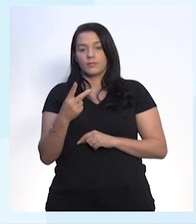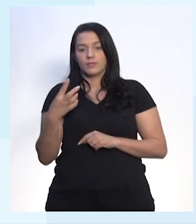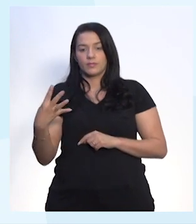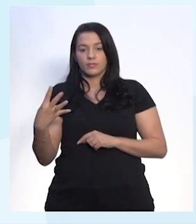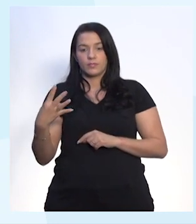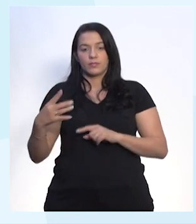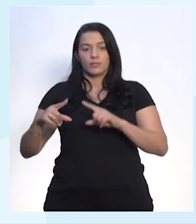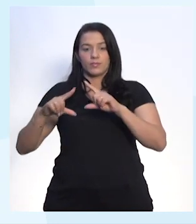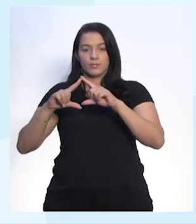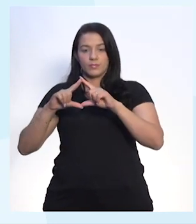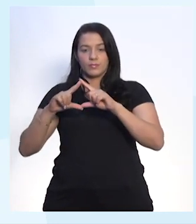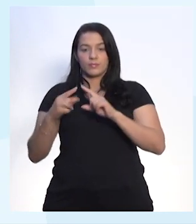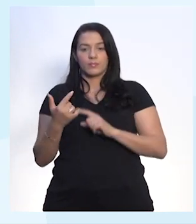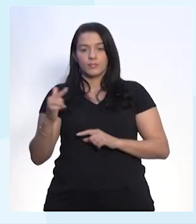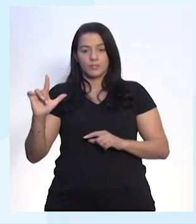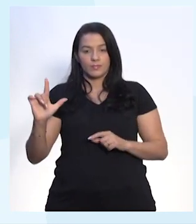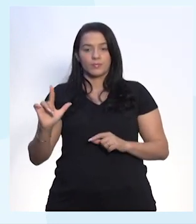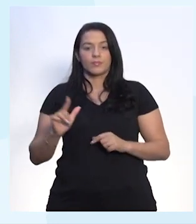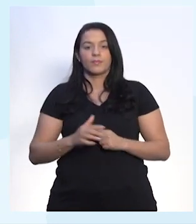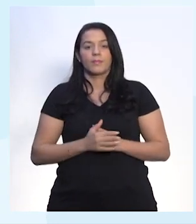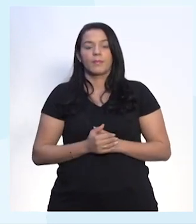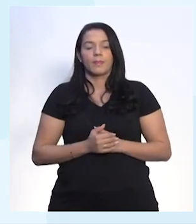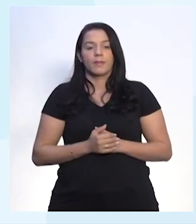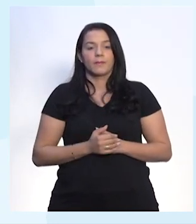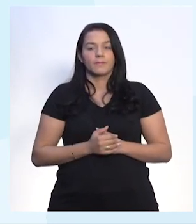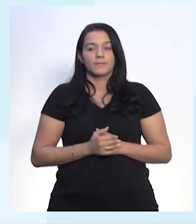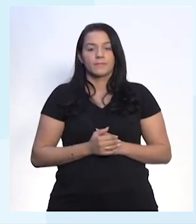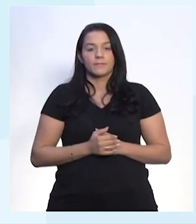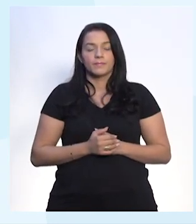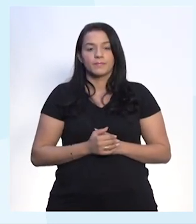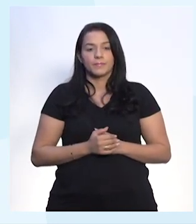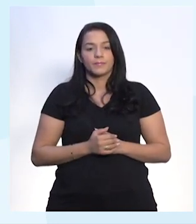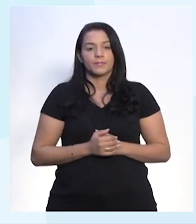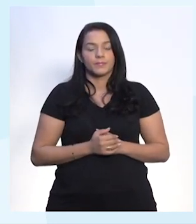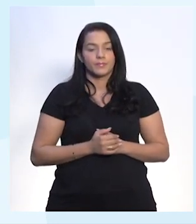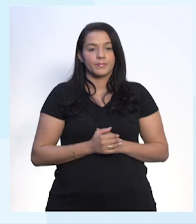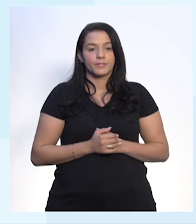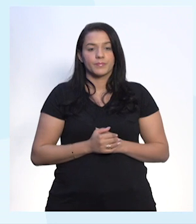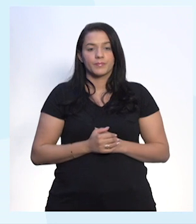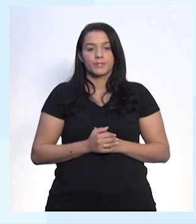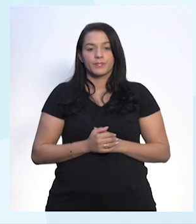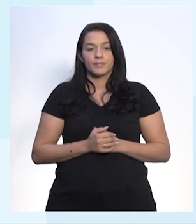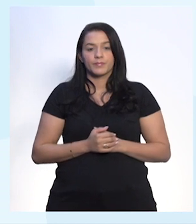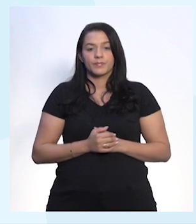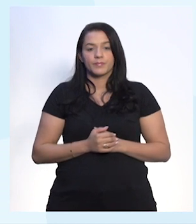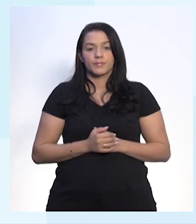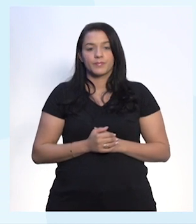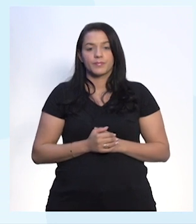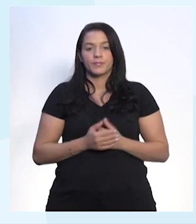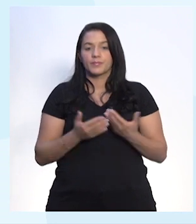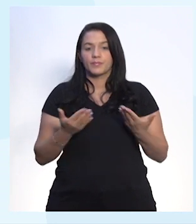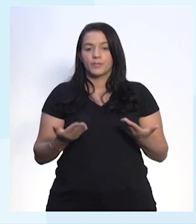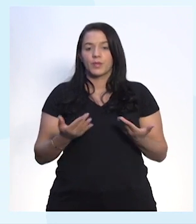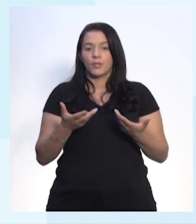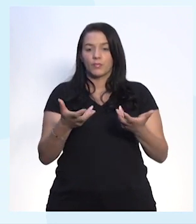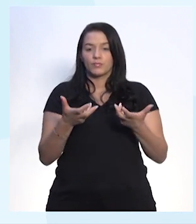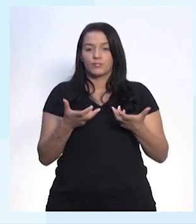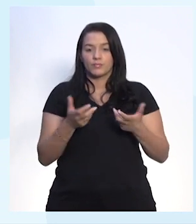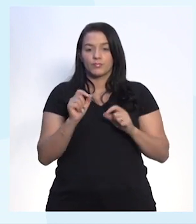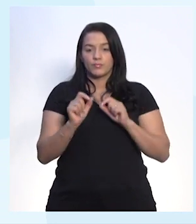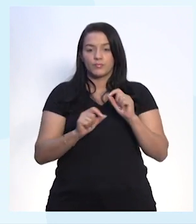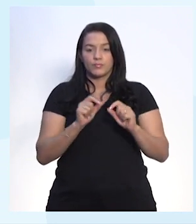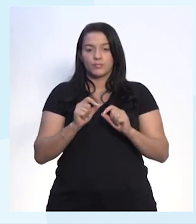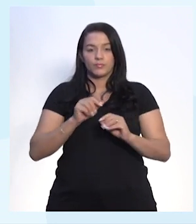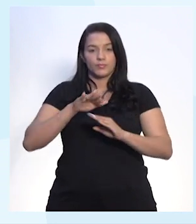entre aspas, o valor da base, ele só está transportado lá para cima, né? Então, o lado